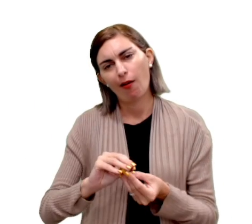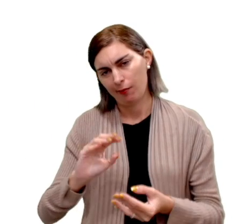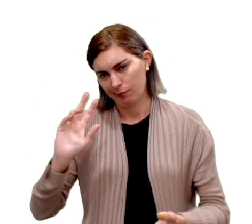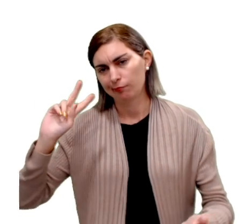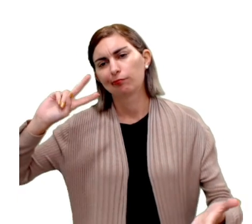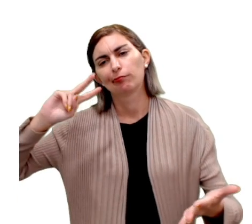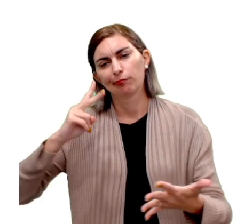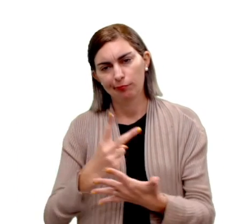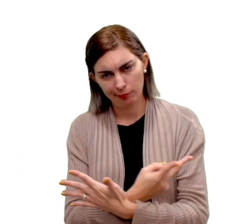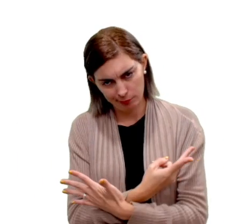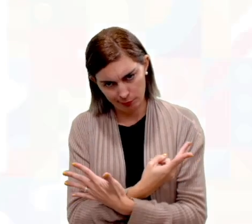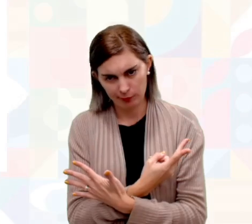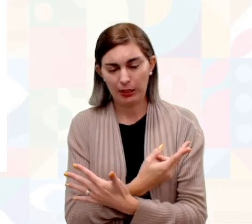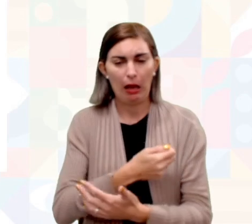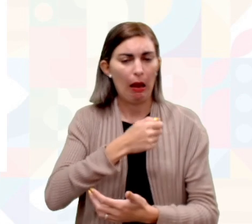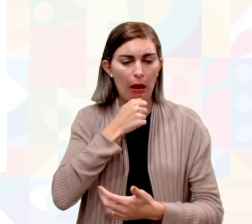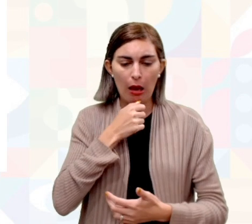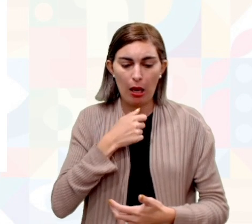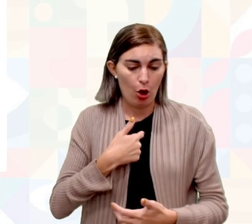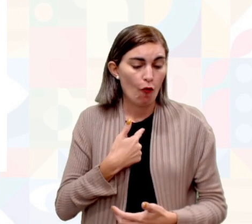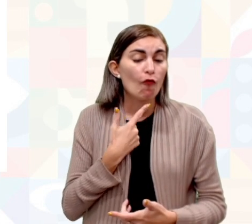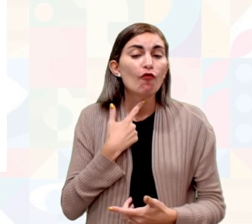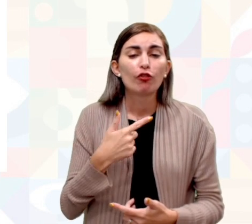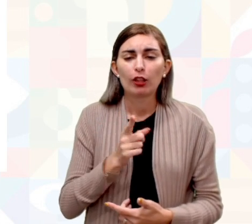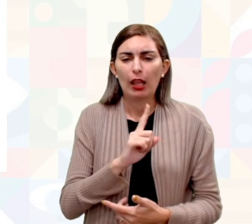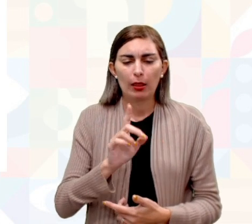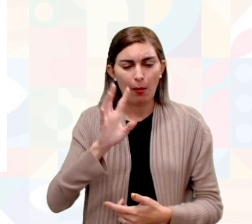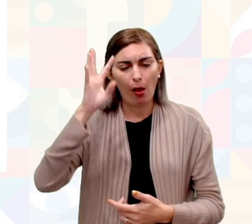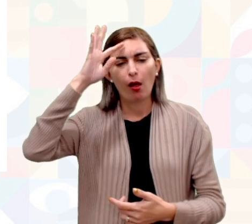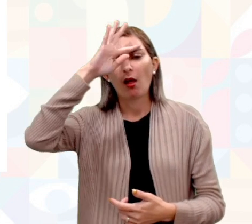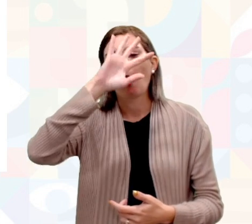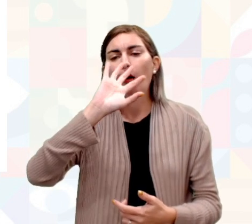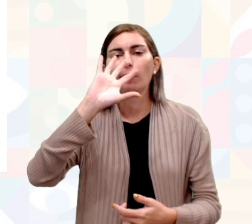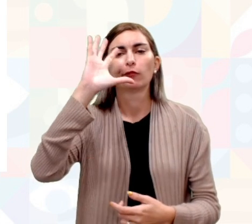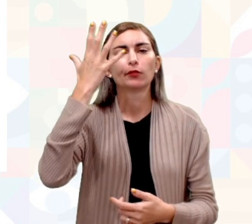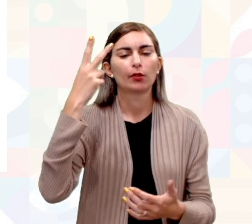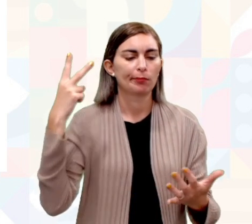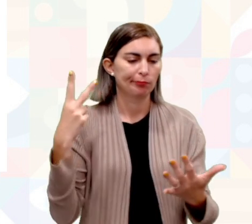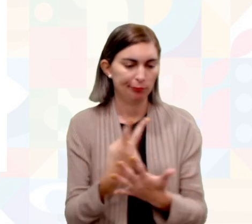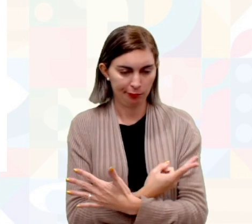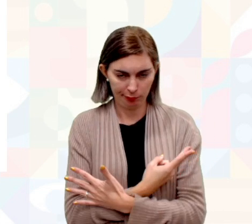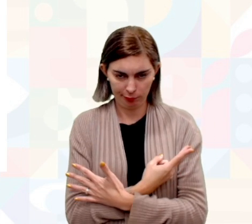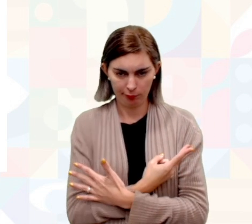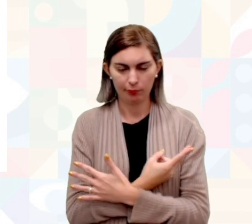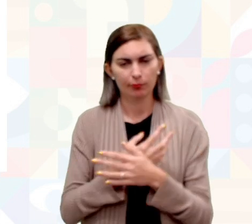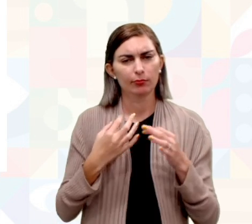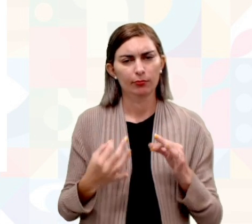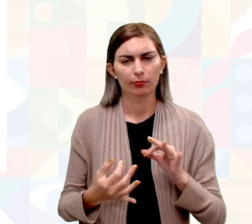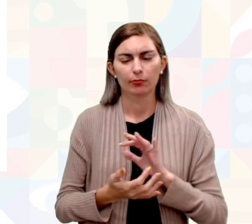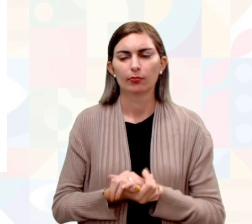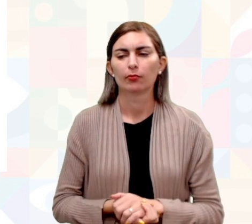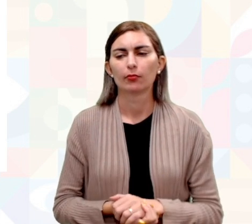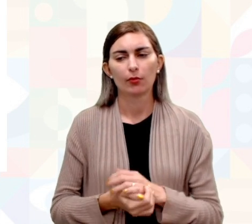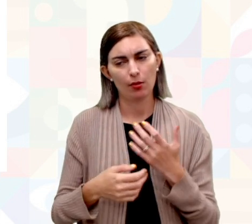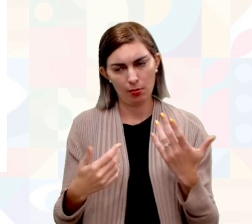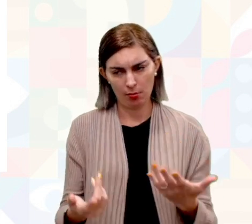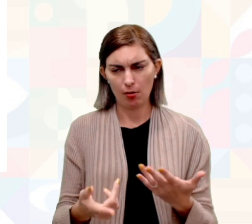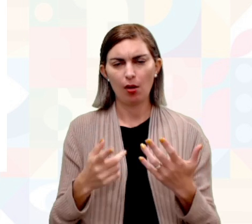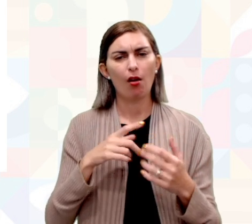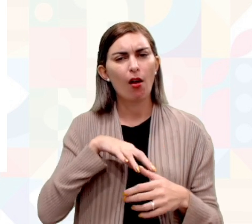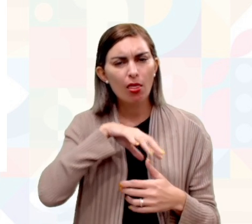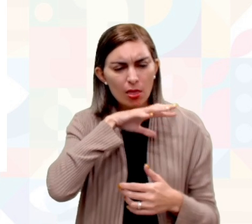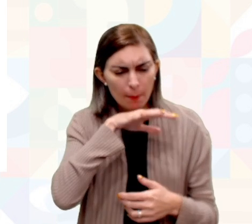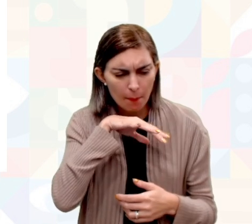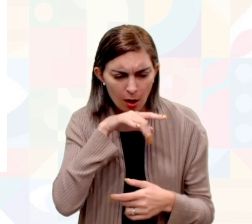quando ocorre sem intenção, quando é de forma acidental, tá certo? Um contato, até um animalzinho